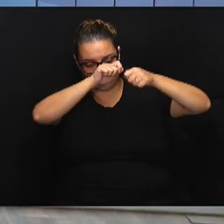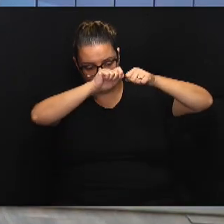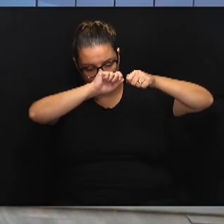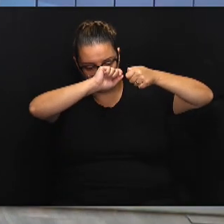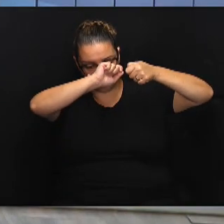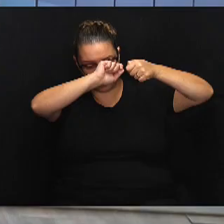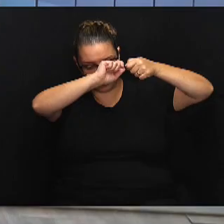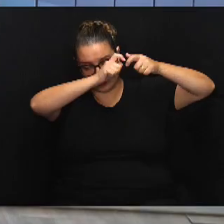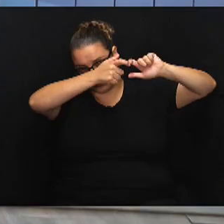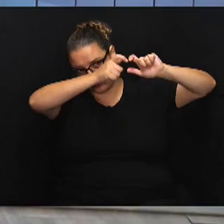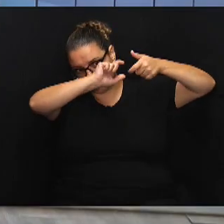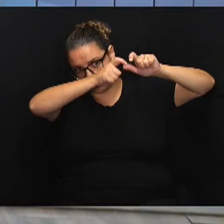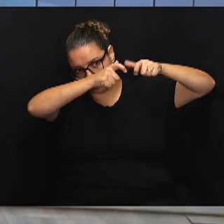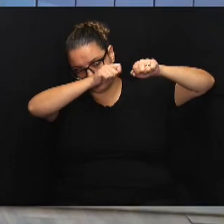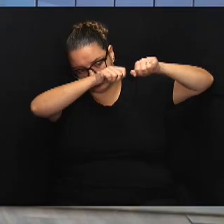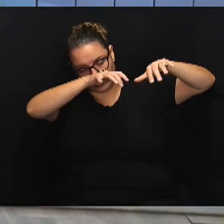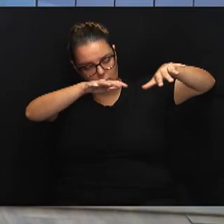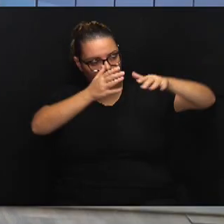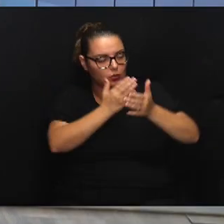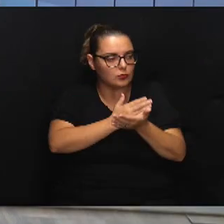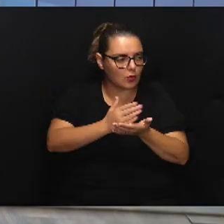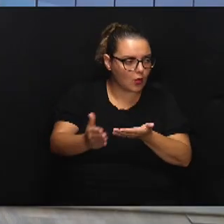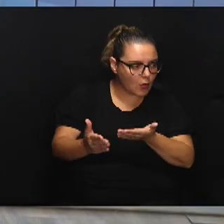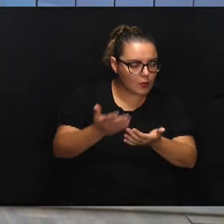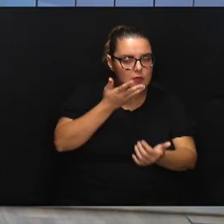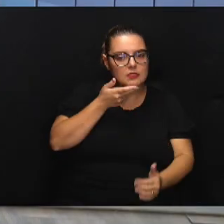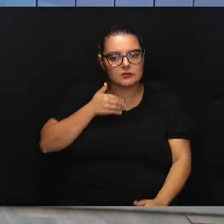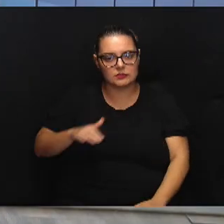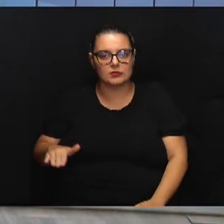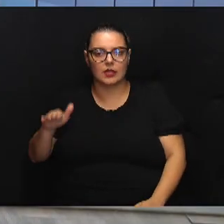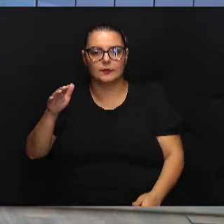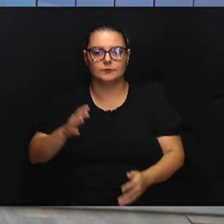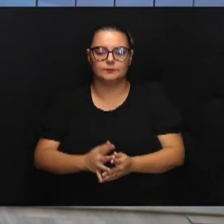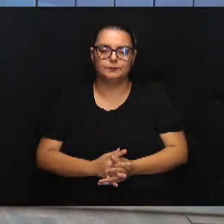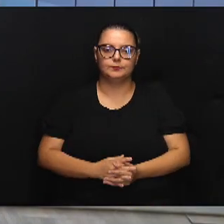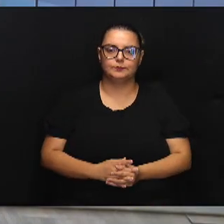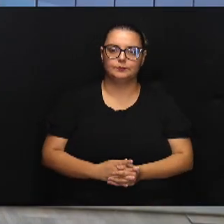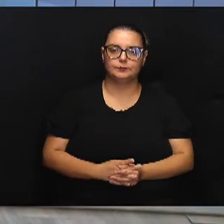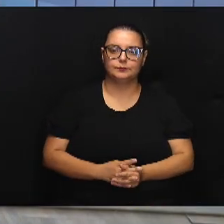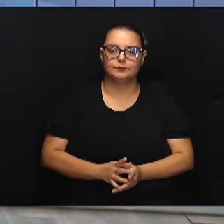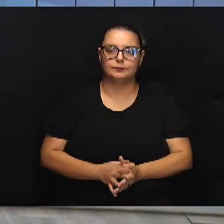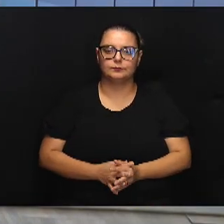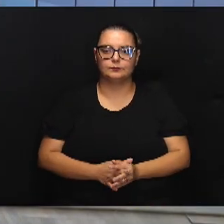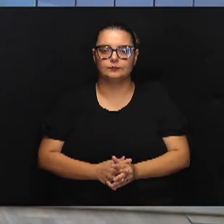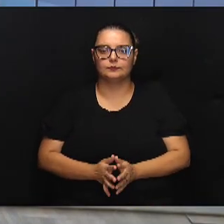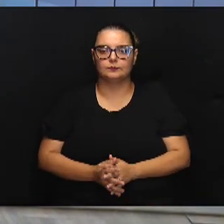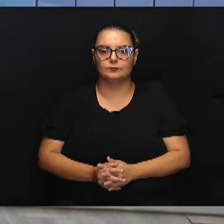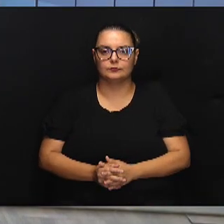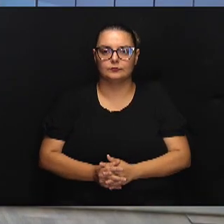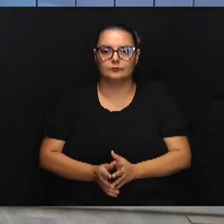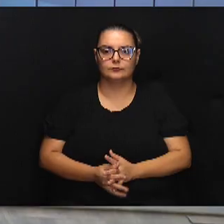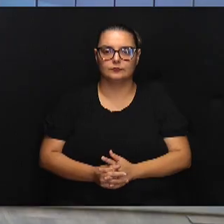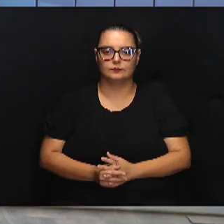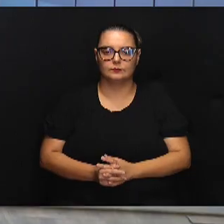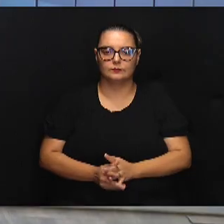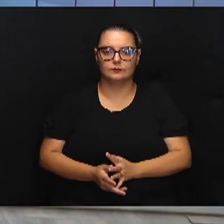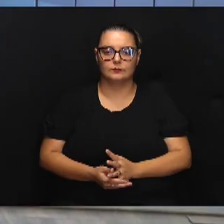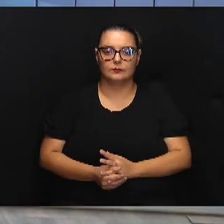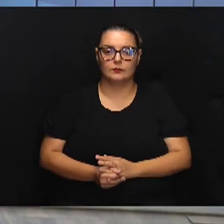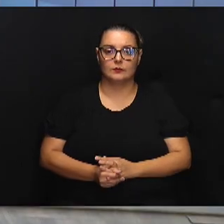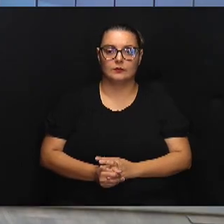ali já no comecinho da infância? Então tá, então vamos lá falar dos primeiros